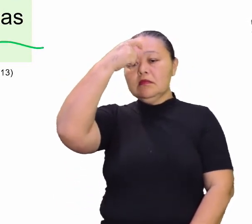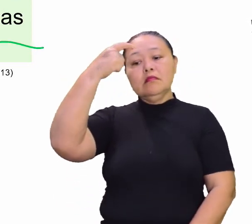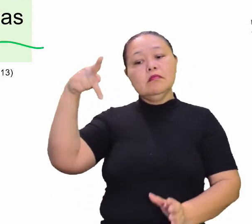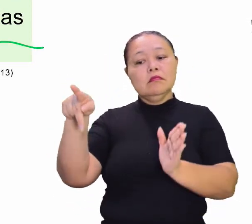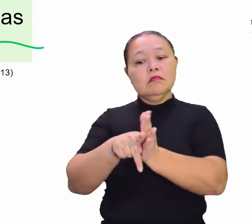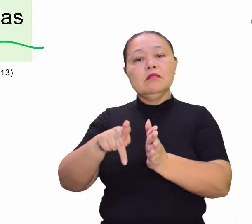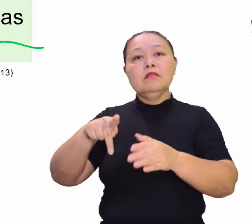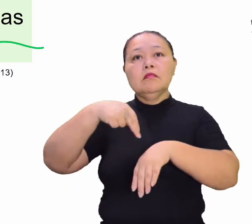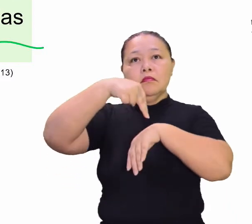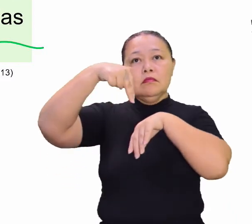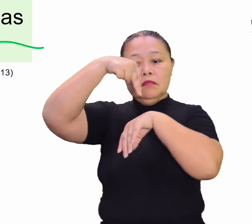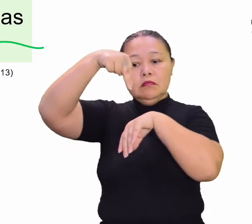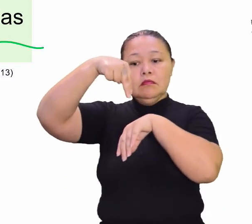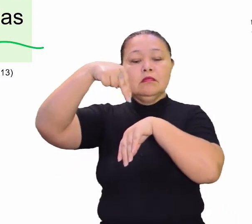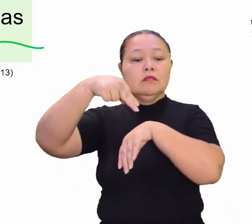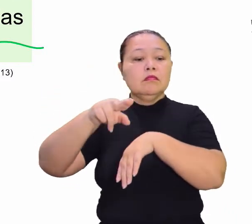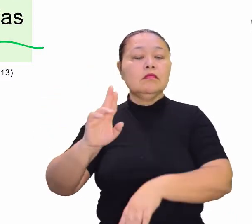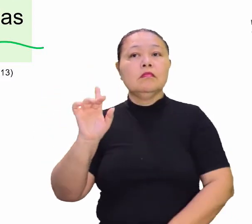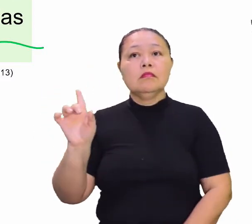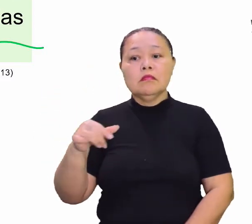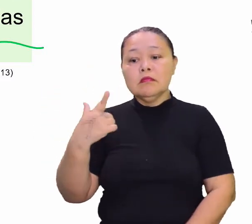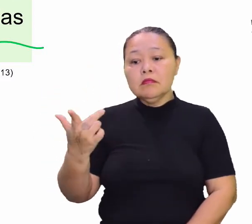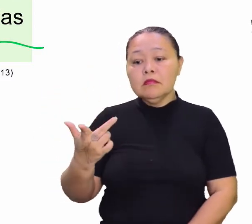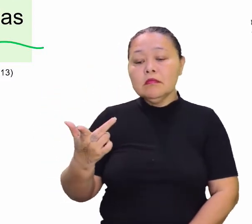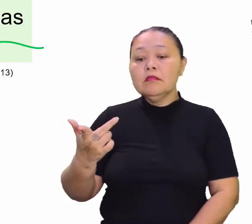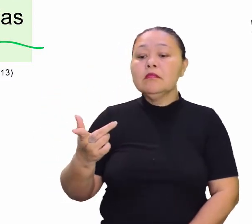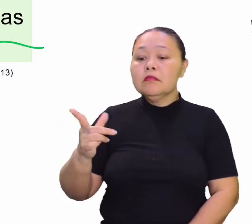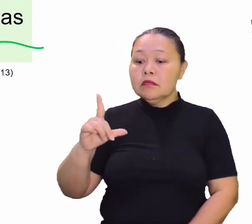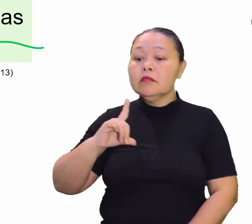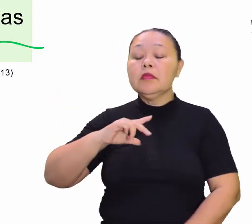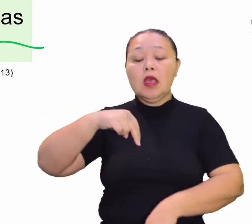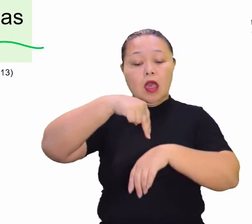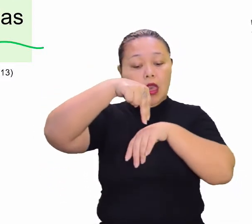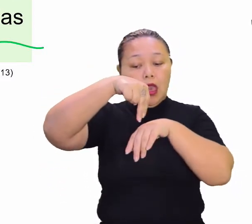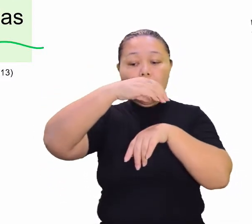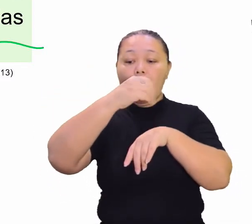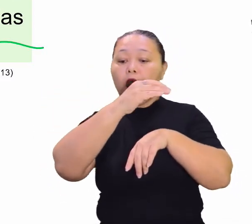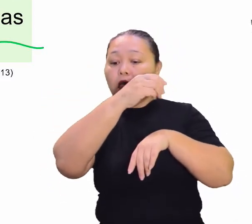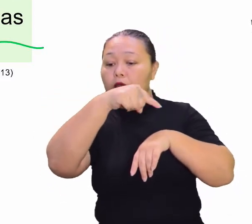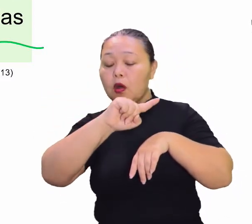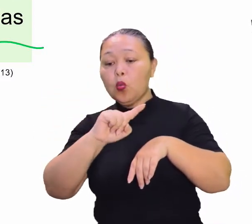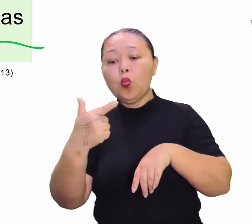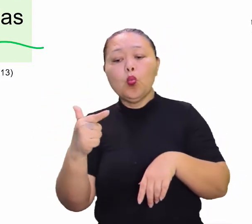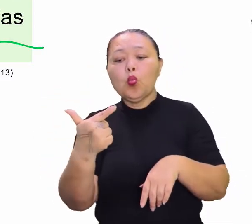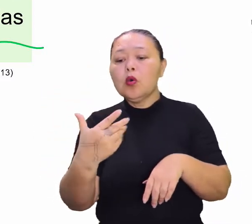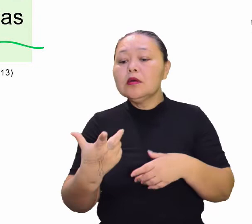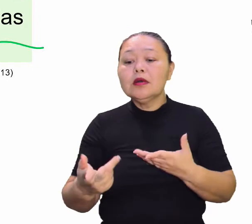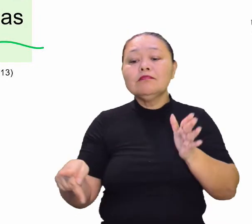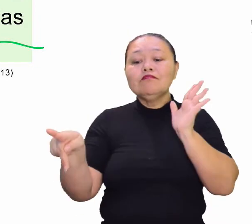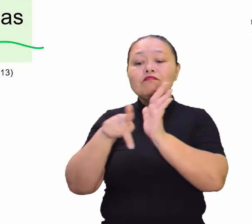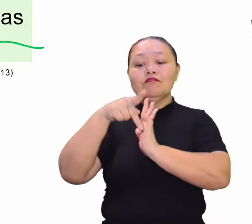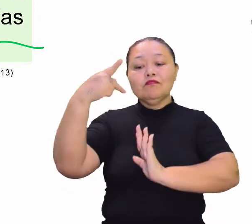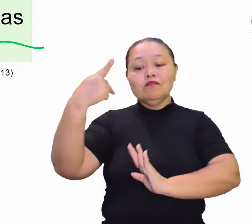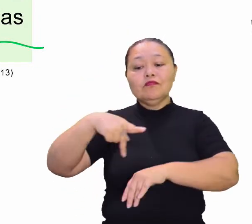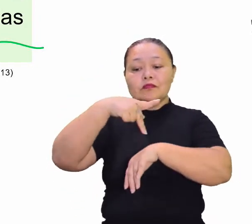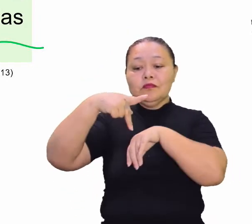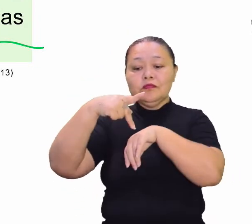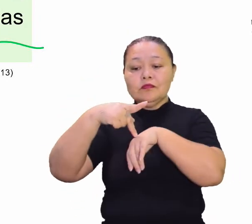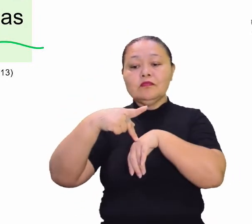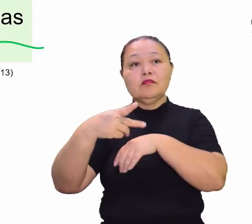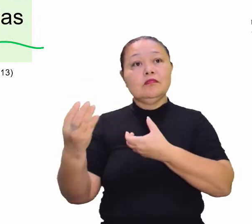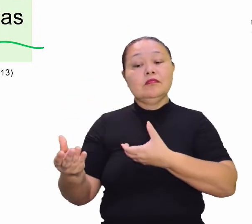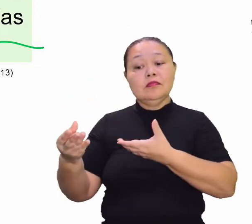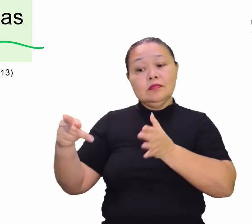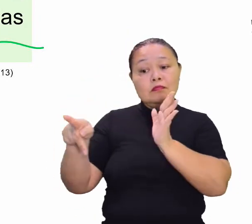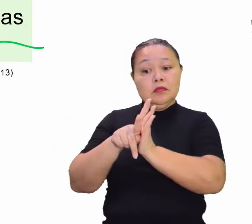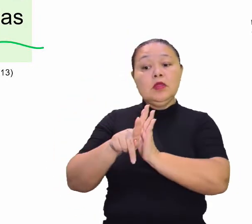consciências nacionais. Ou seja, eles eram nação, mas não tinham a consciência de ser nação, de ser